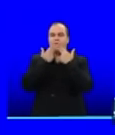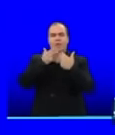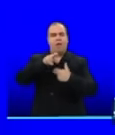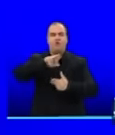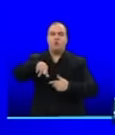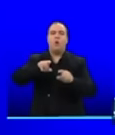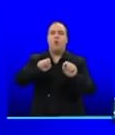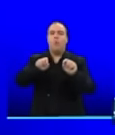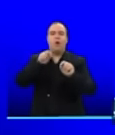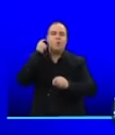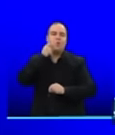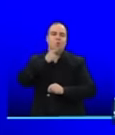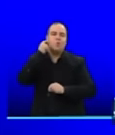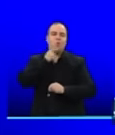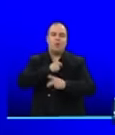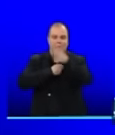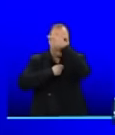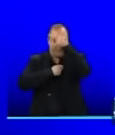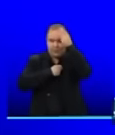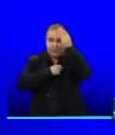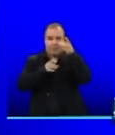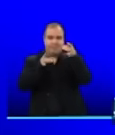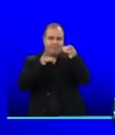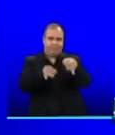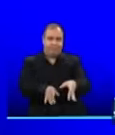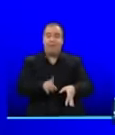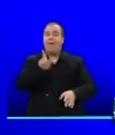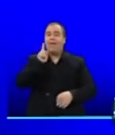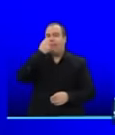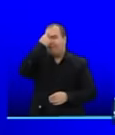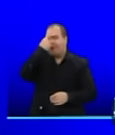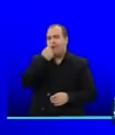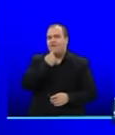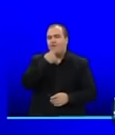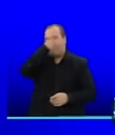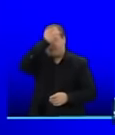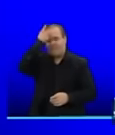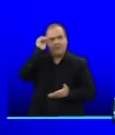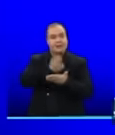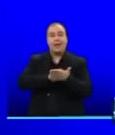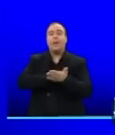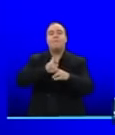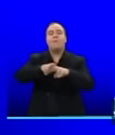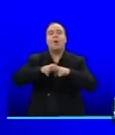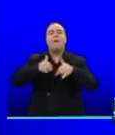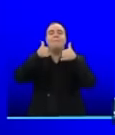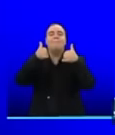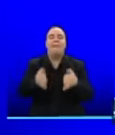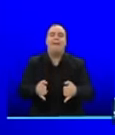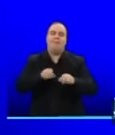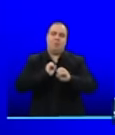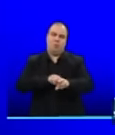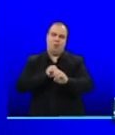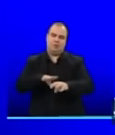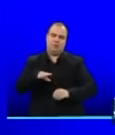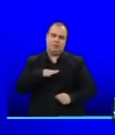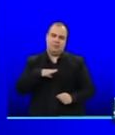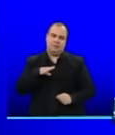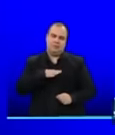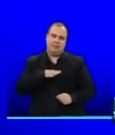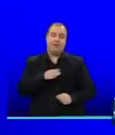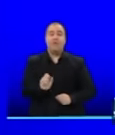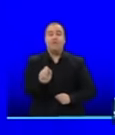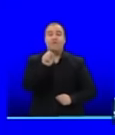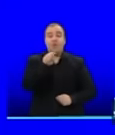Nunes abandonou a prefeitura. Faz tempo ele nunca teve perfil para ser prefeito. É por isso que tá essa merda a educação dessa cidade. Você. Eita.